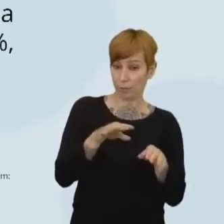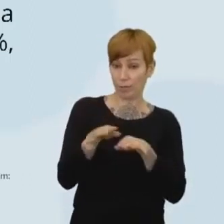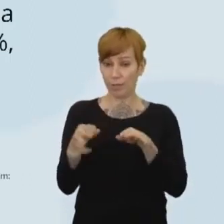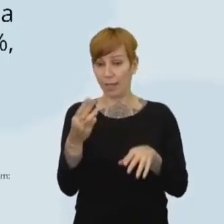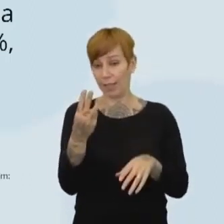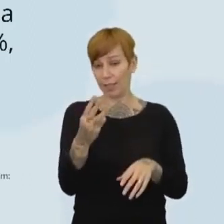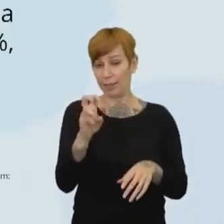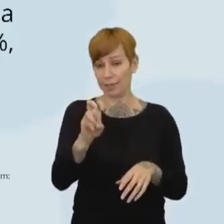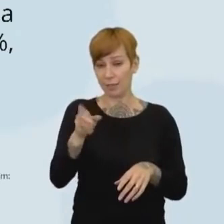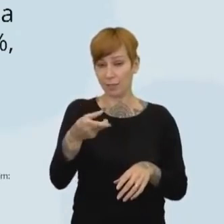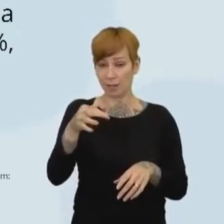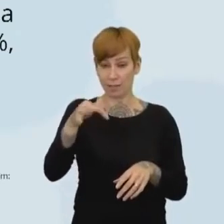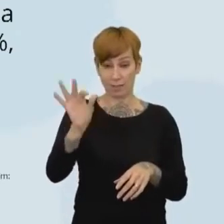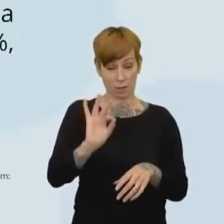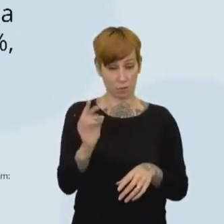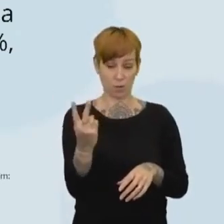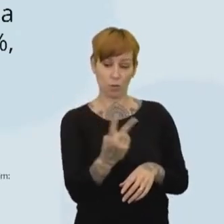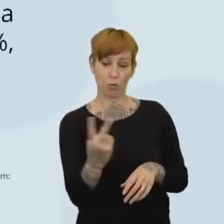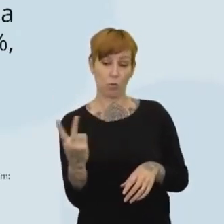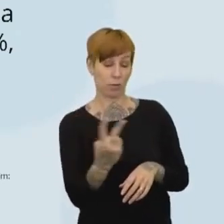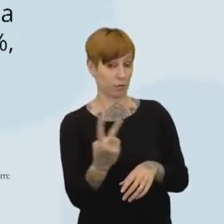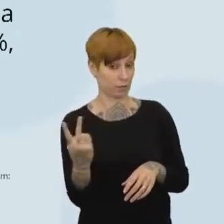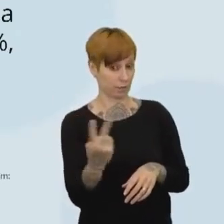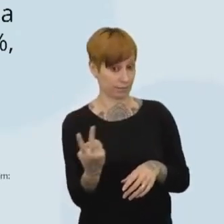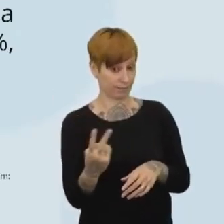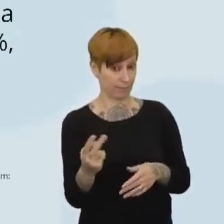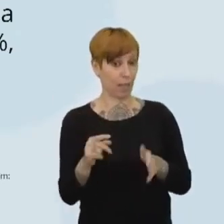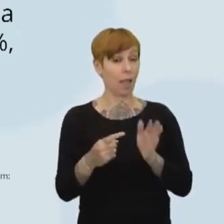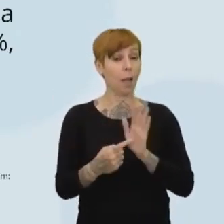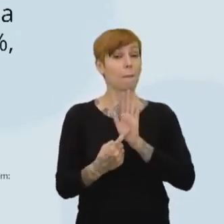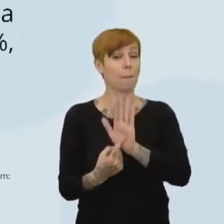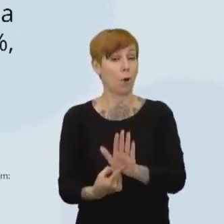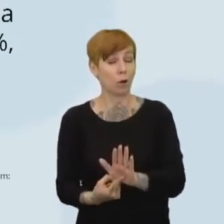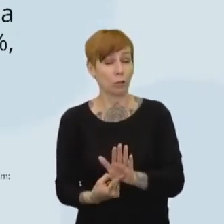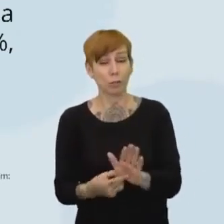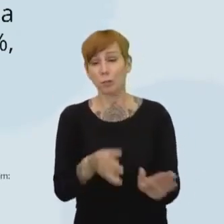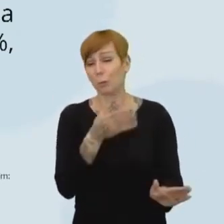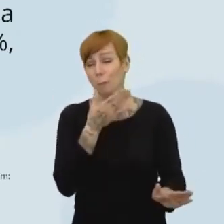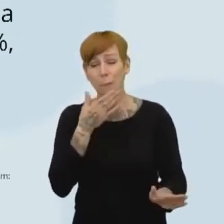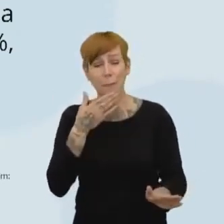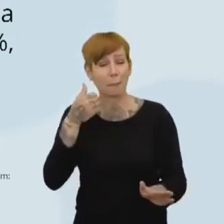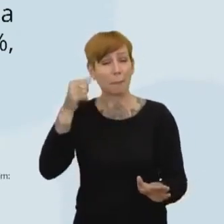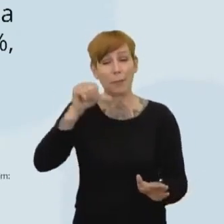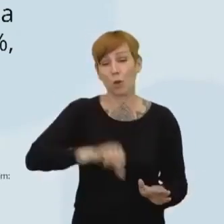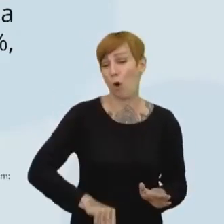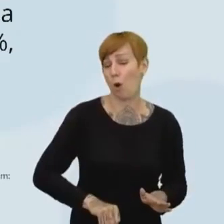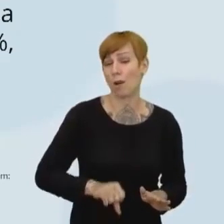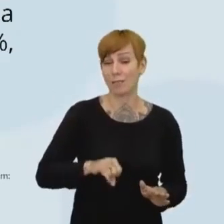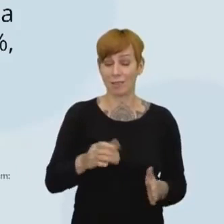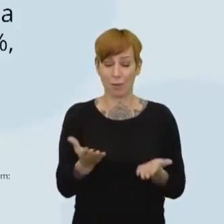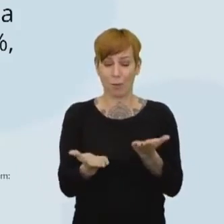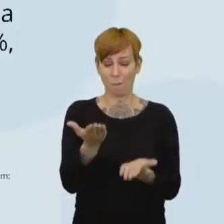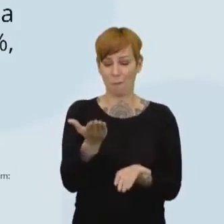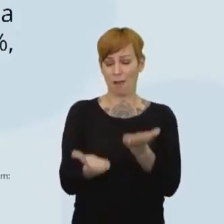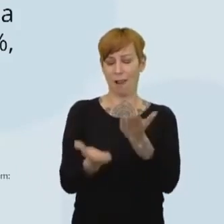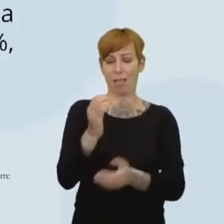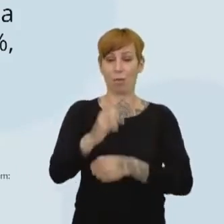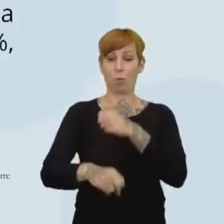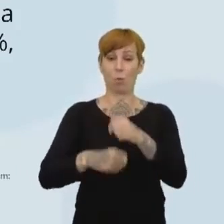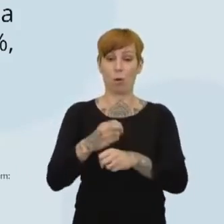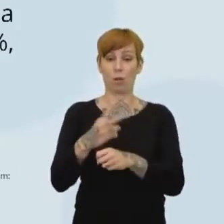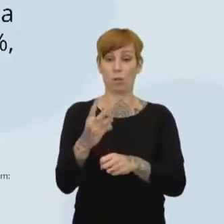35,7. Nas duas disciplinas, os índices mostram uma piora na comparação em 2011. Então, em 2011, eu